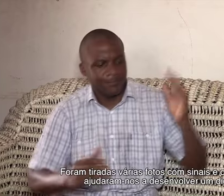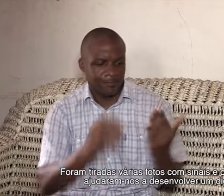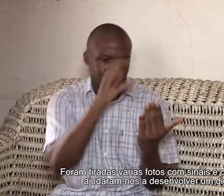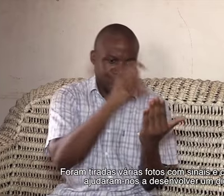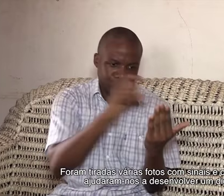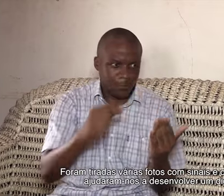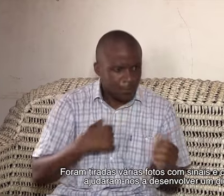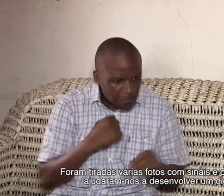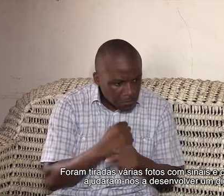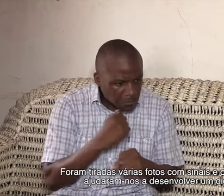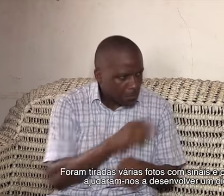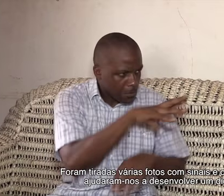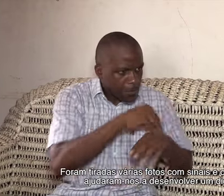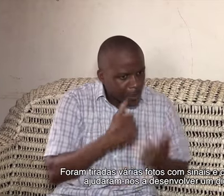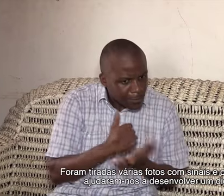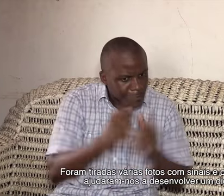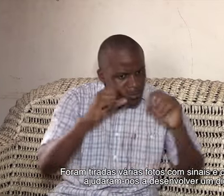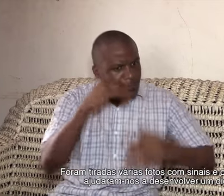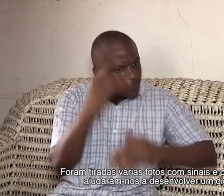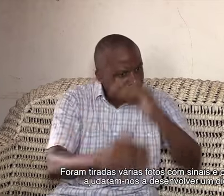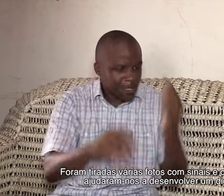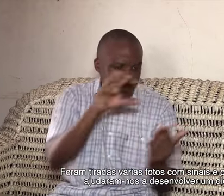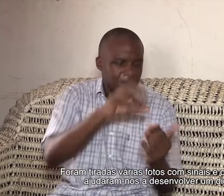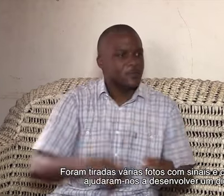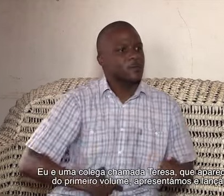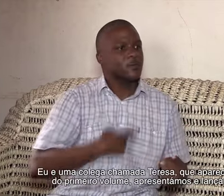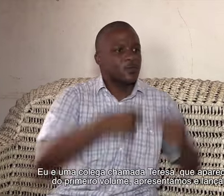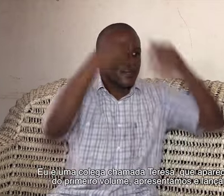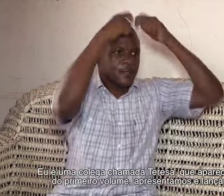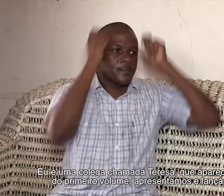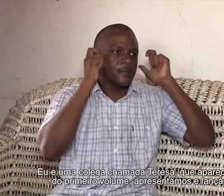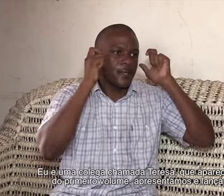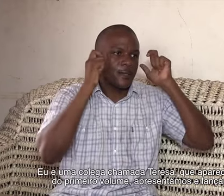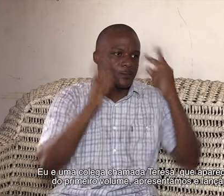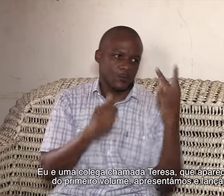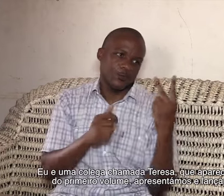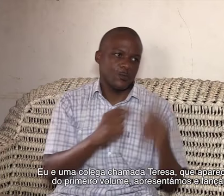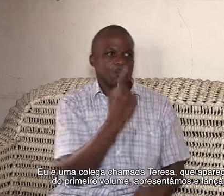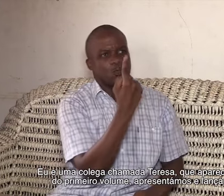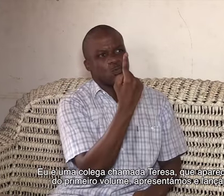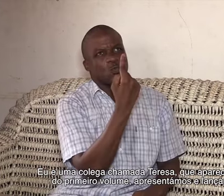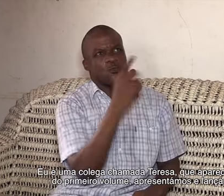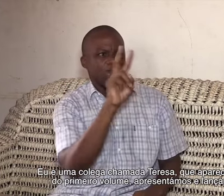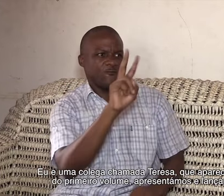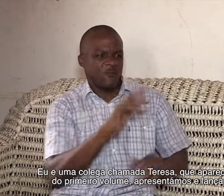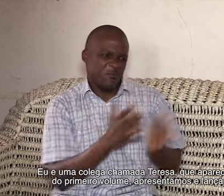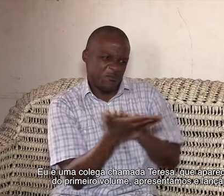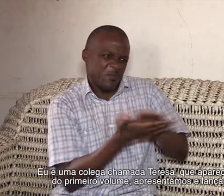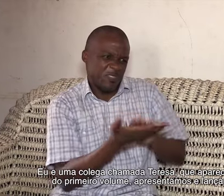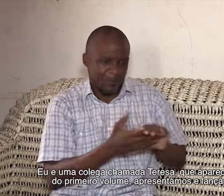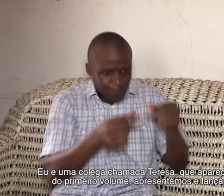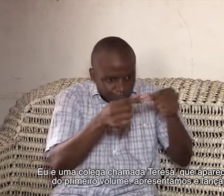fotos com sinais e os finlandeses ajudaram-nos a desenvolver um dicionário. Eu e uma colega chamada Teresa, que